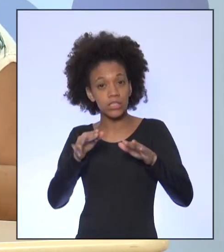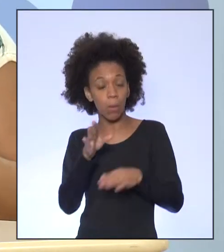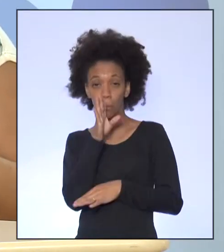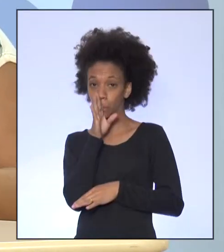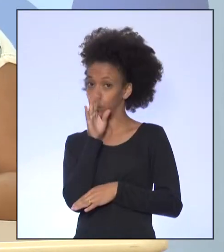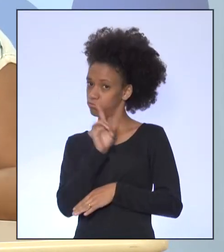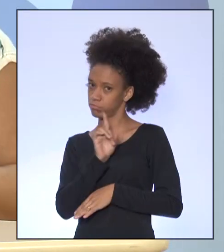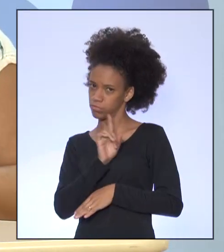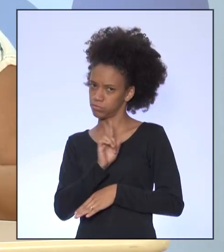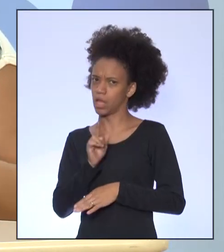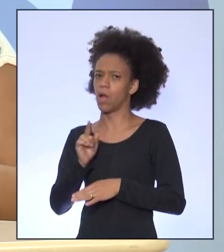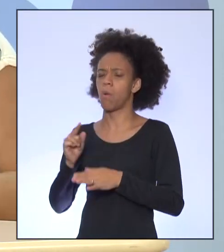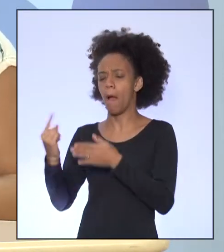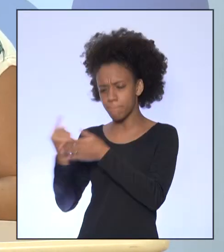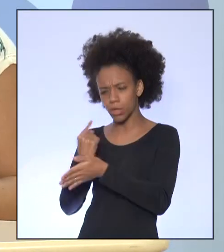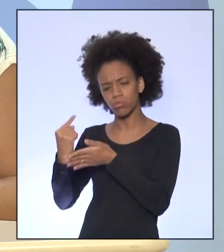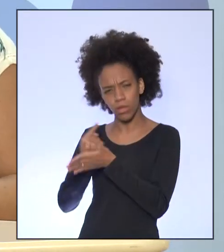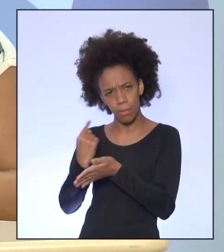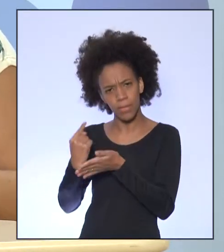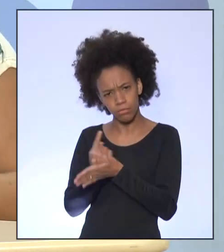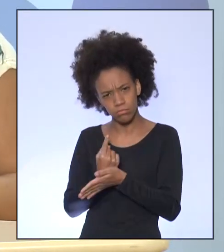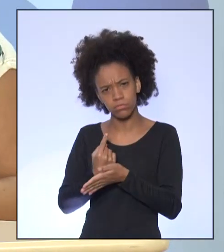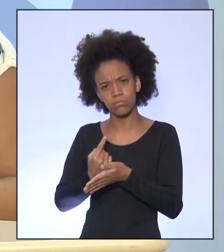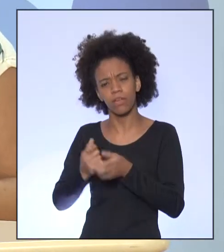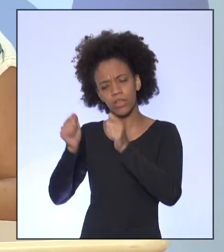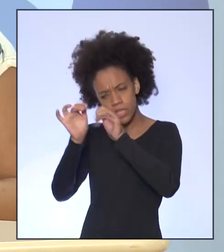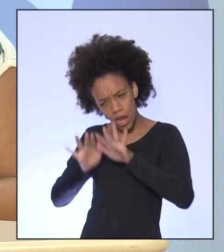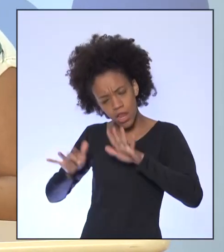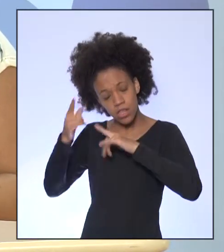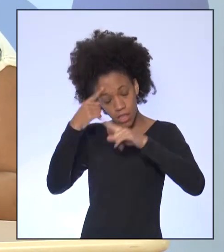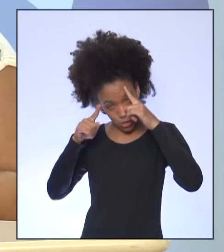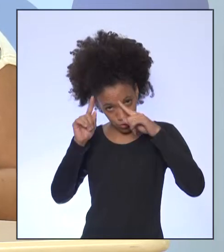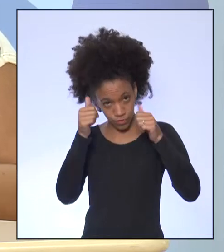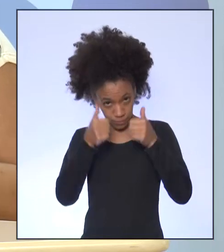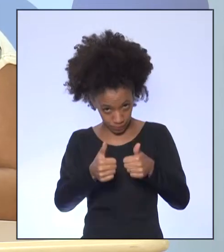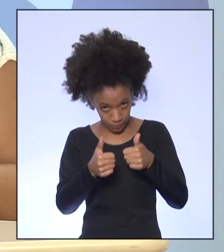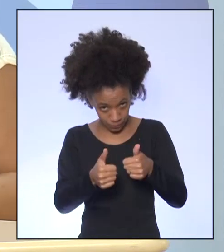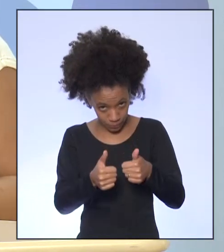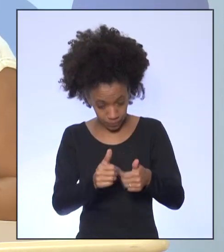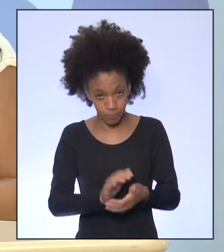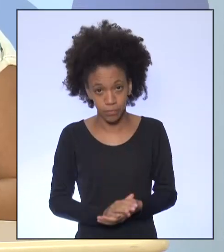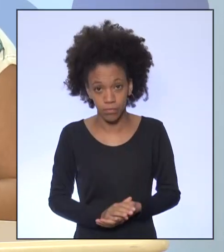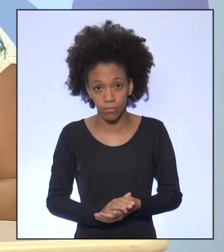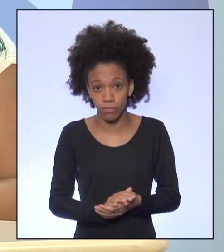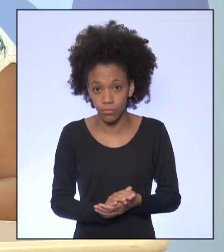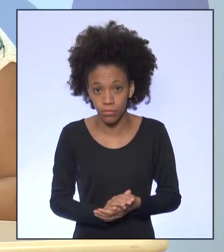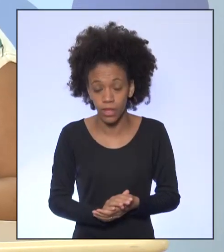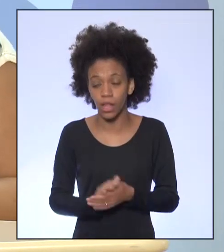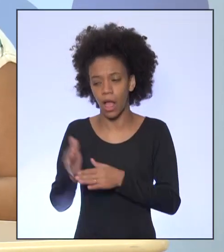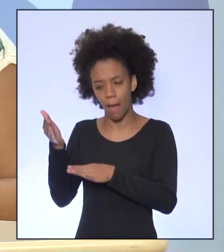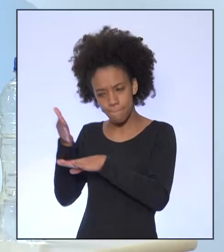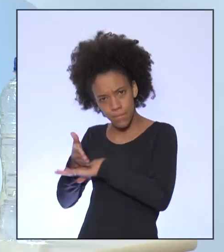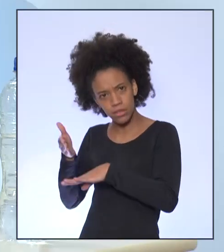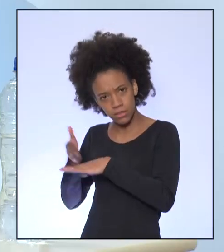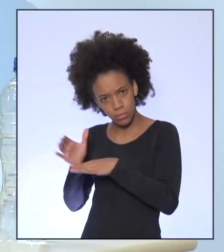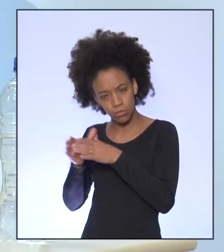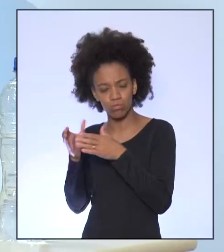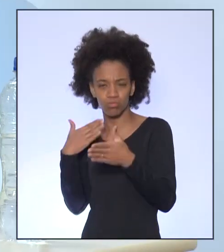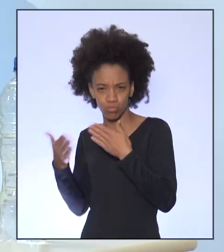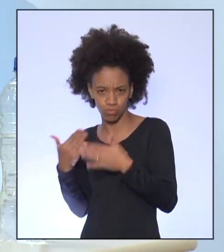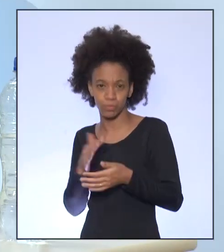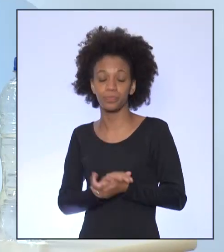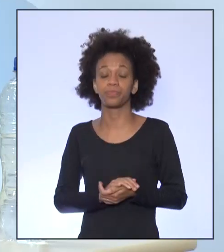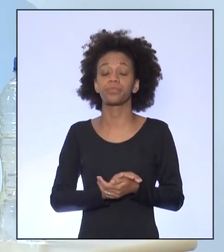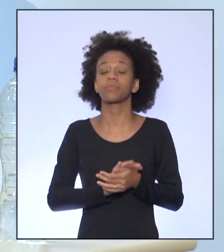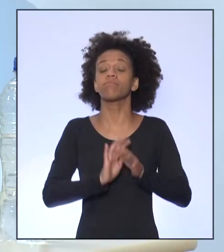vocês. Conforme for, a gente vai estando esclarecendo as dúvidas com vocês, tá ok? Não deixe de participar do chat com a gente.